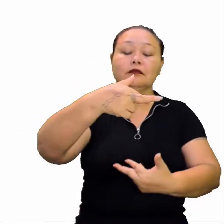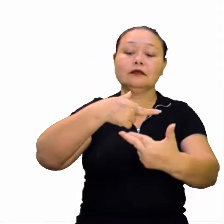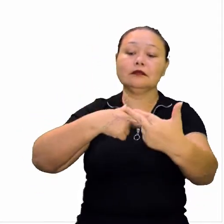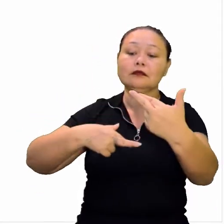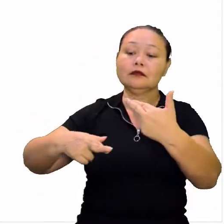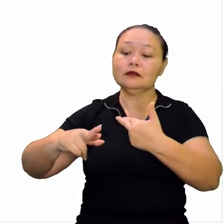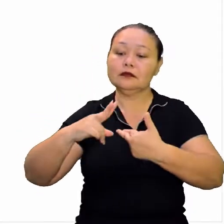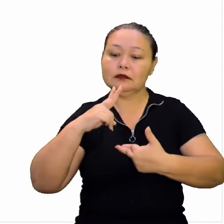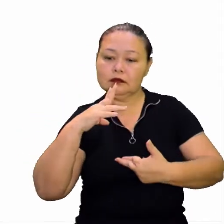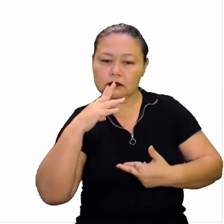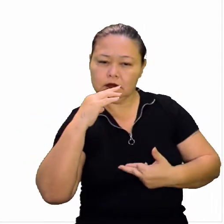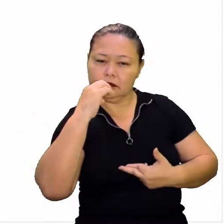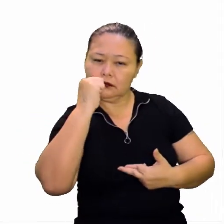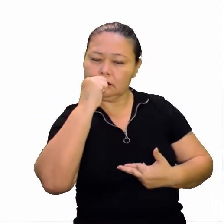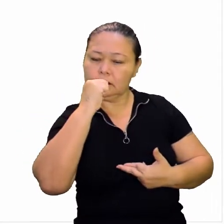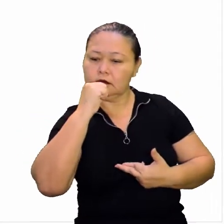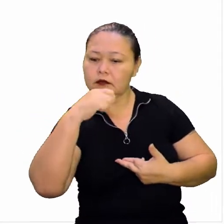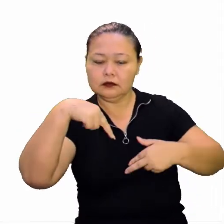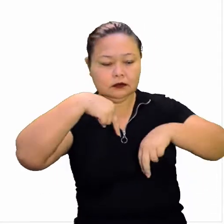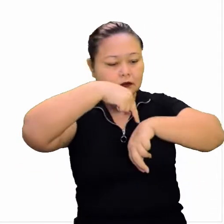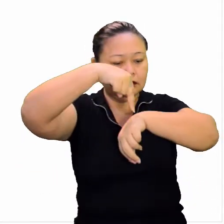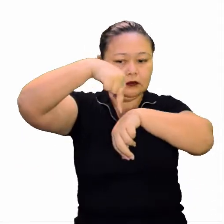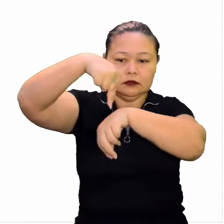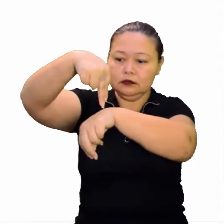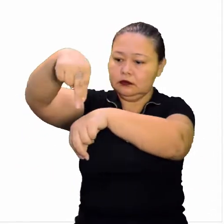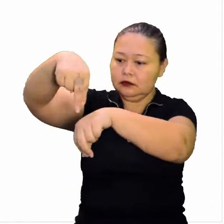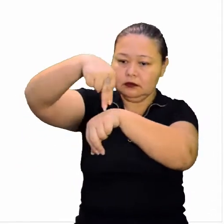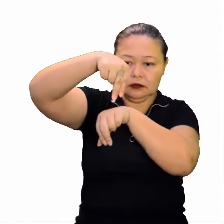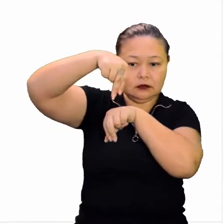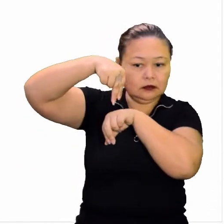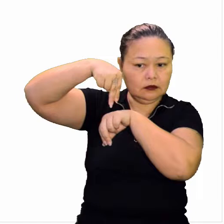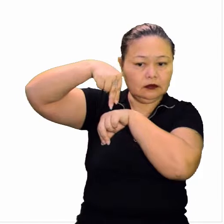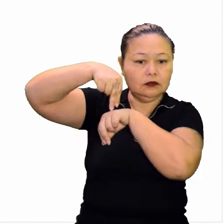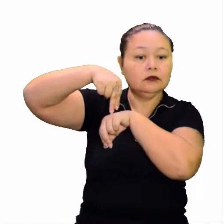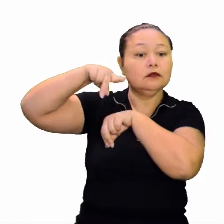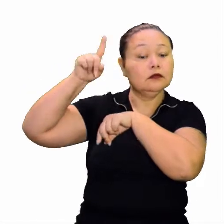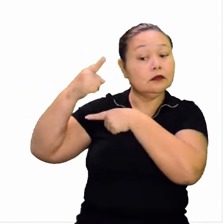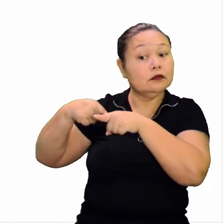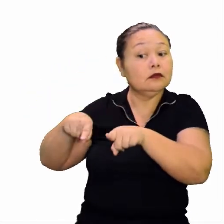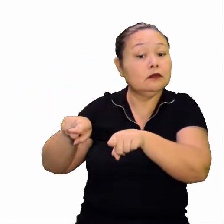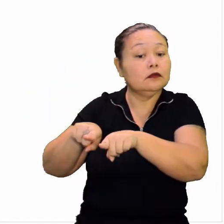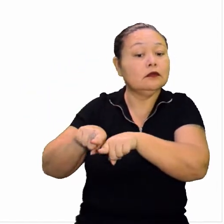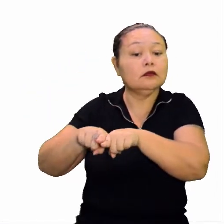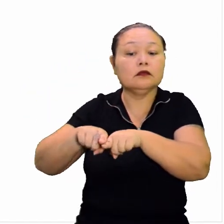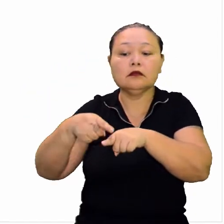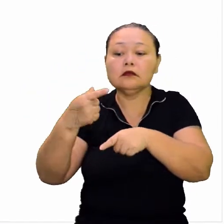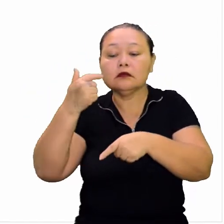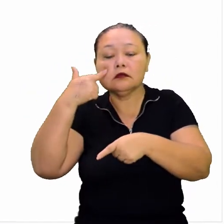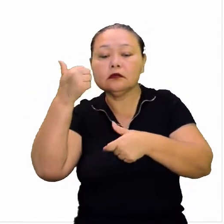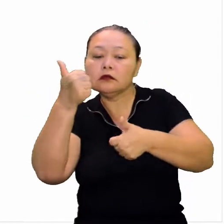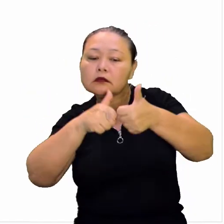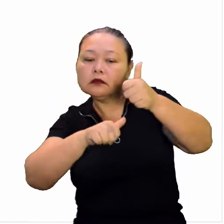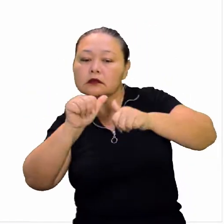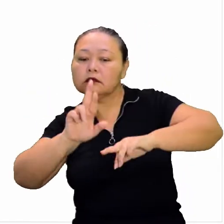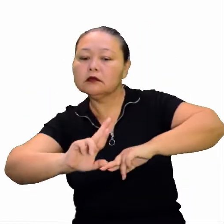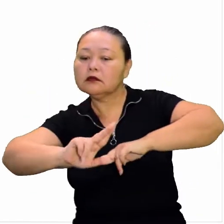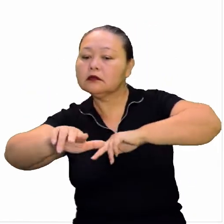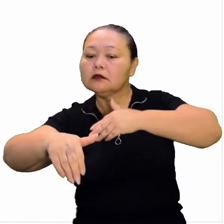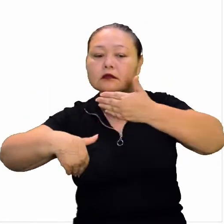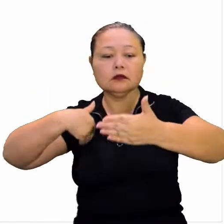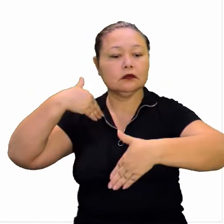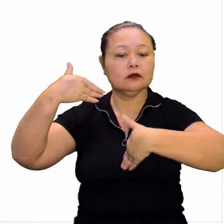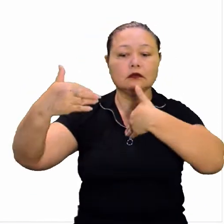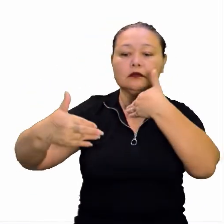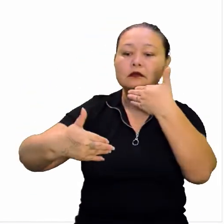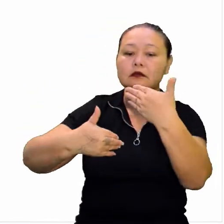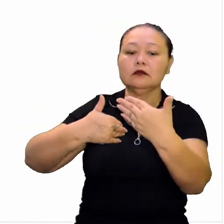das relações de poder entre as nações, assim como também analisar diferente